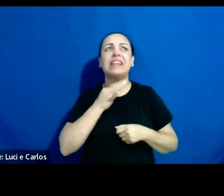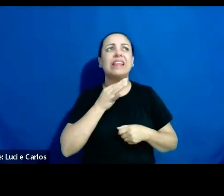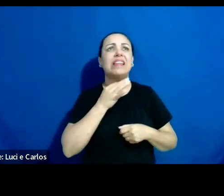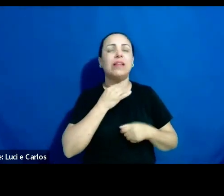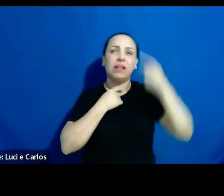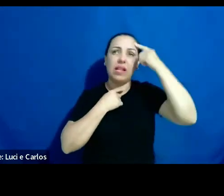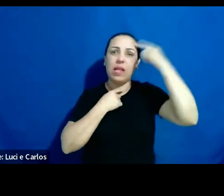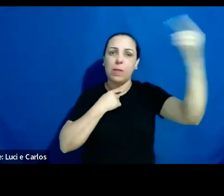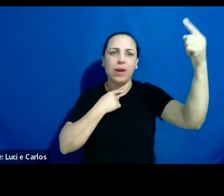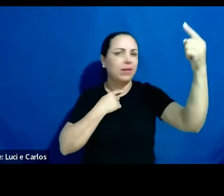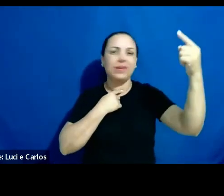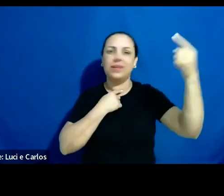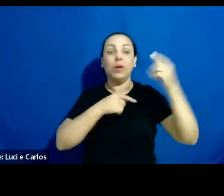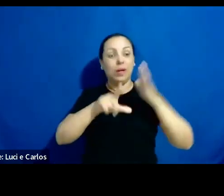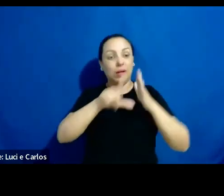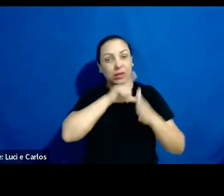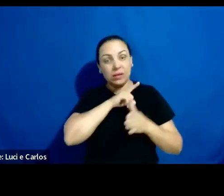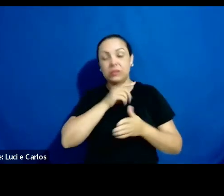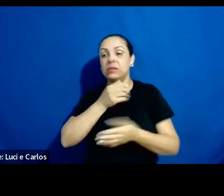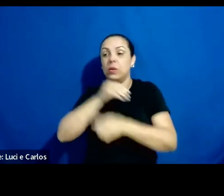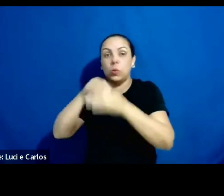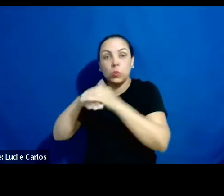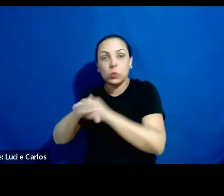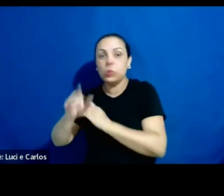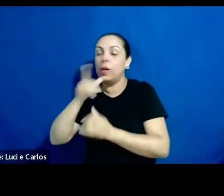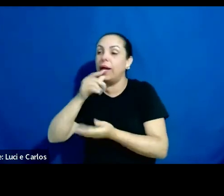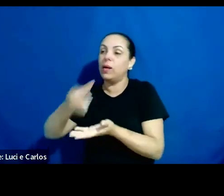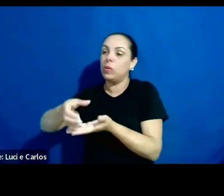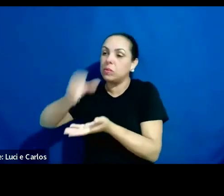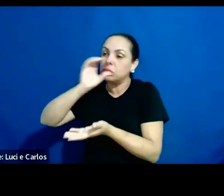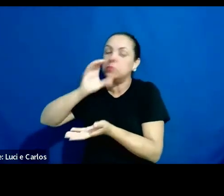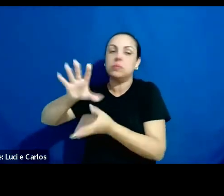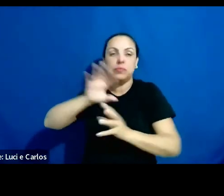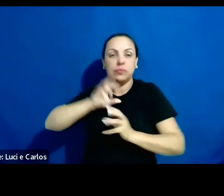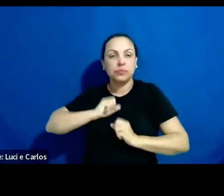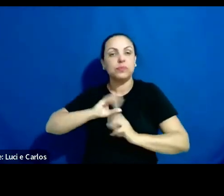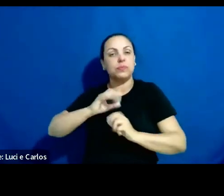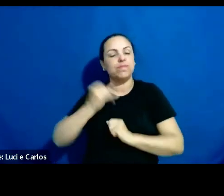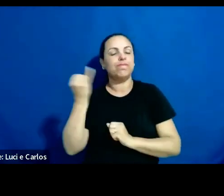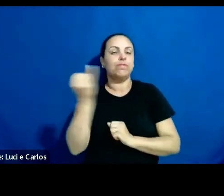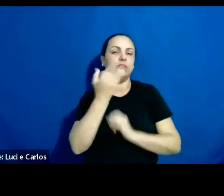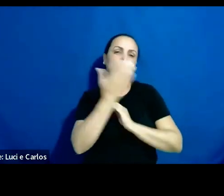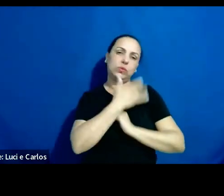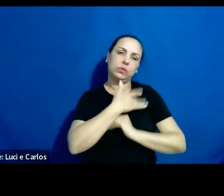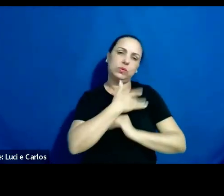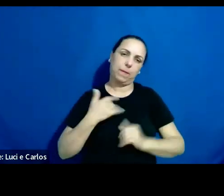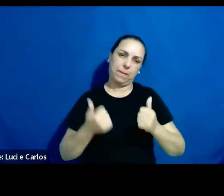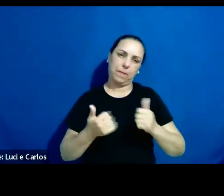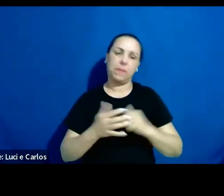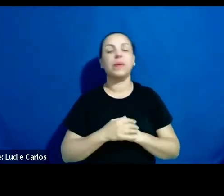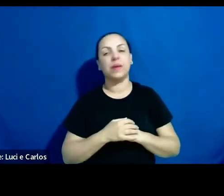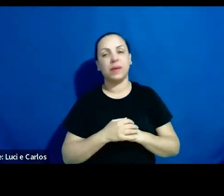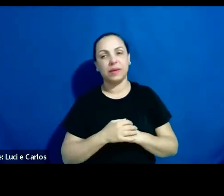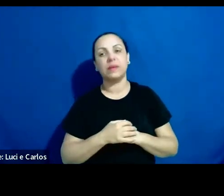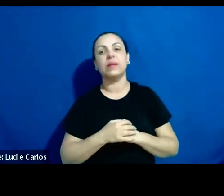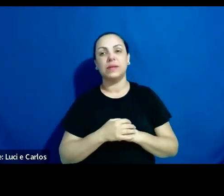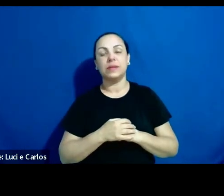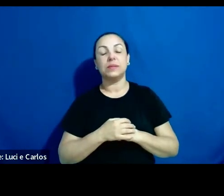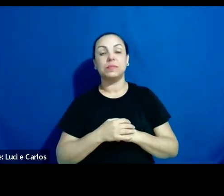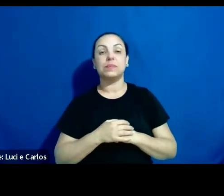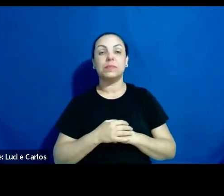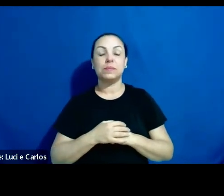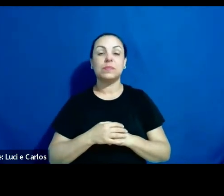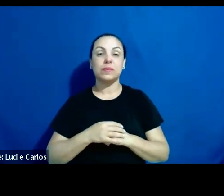água. Mas não tem o costume de manter-se hidratado. Atualmente, gente, o infarto